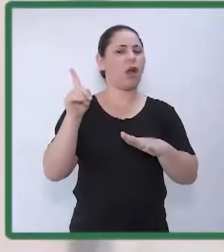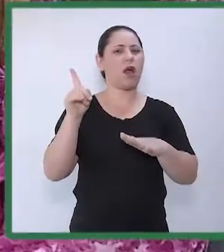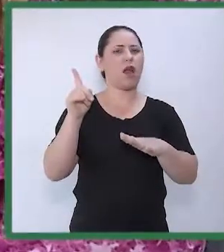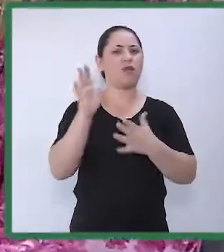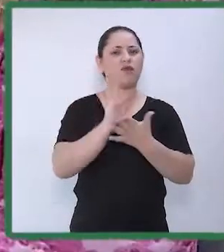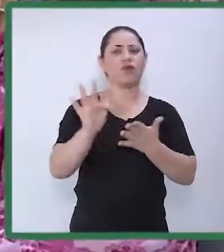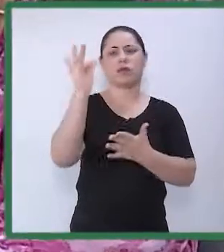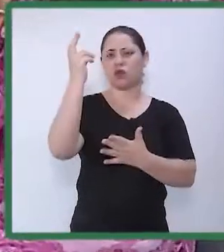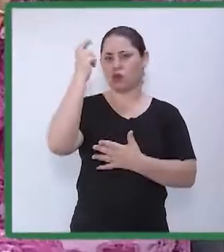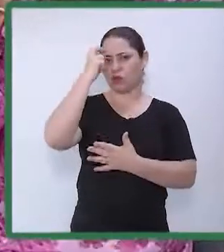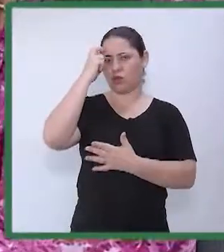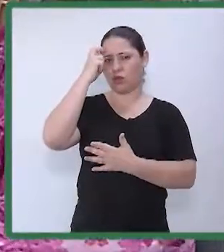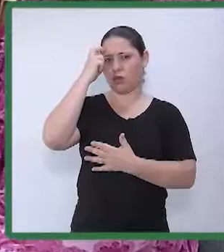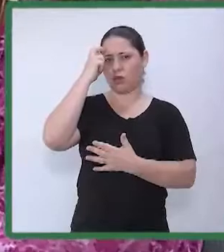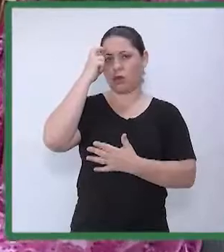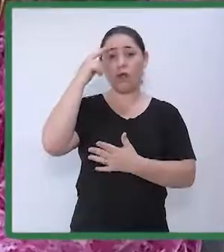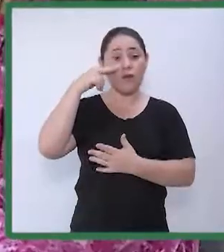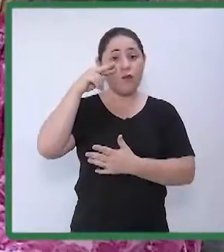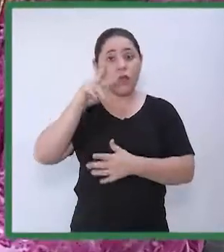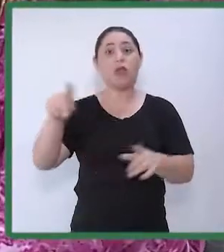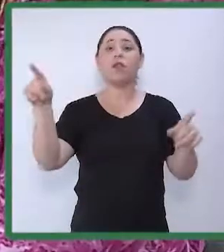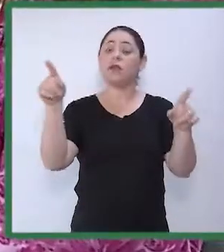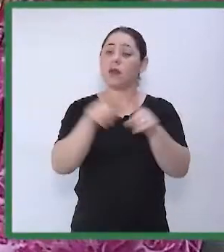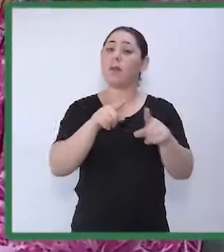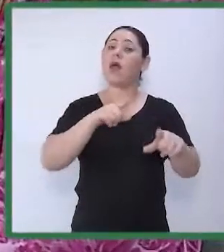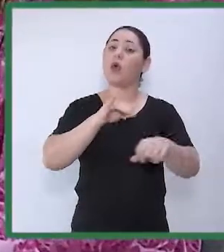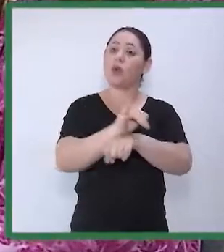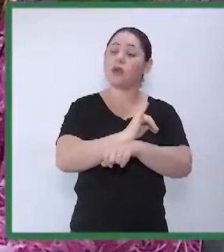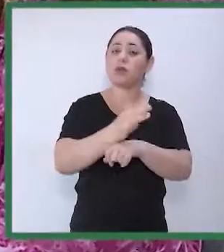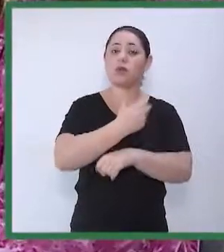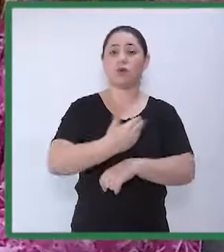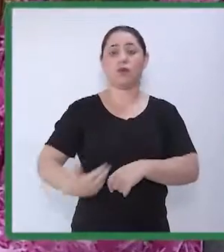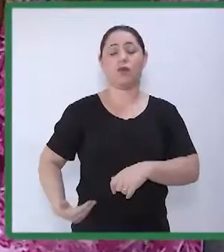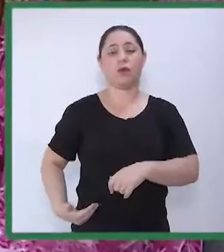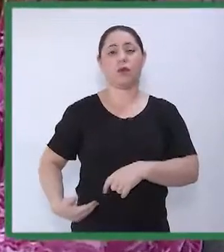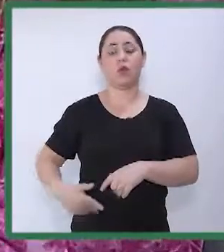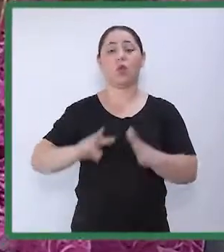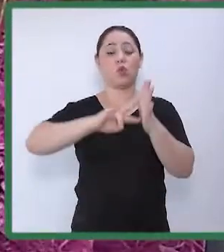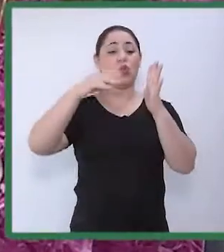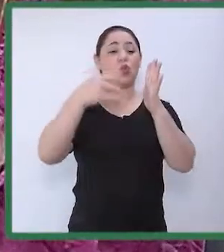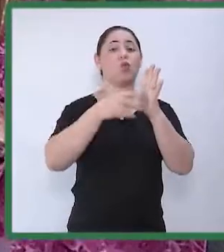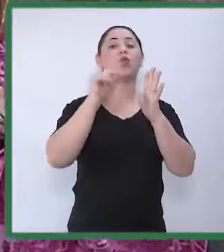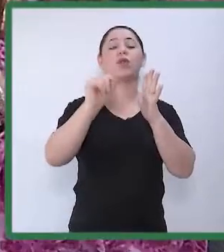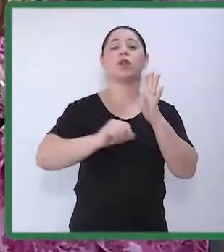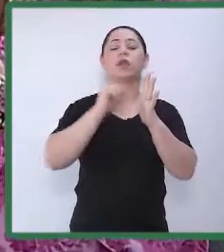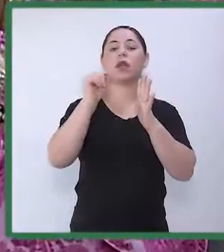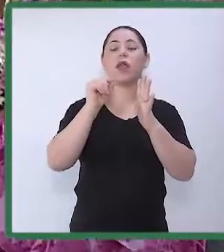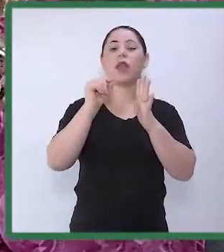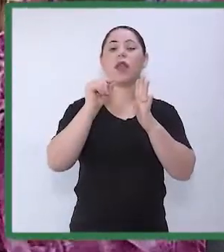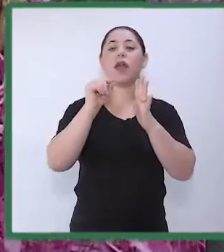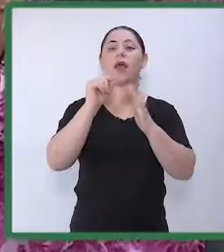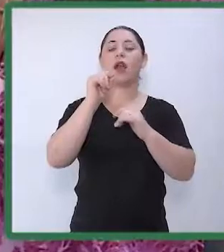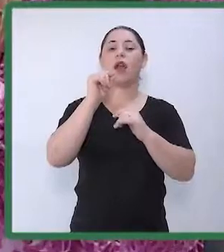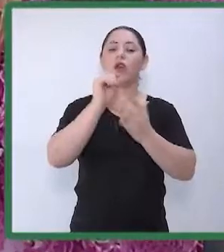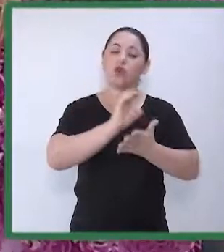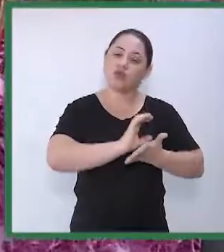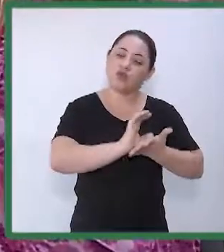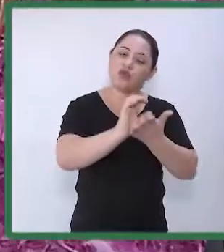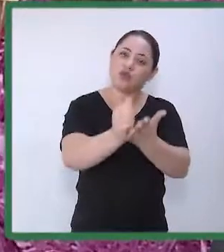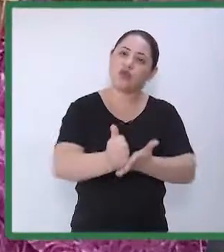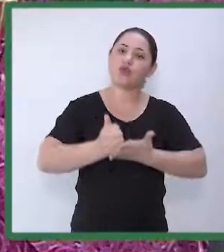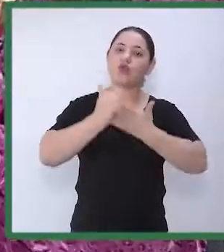lá na Fundação de Cultura, e pude ver também a ação do governador no sentido de dar uma